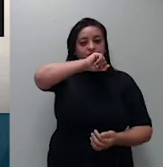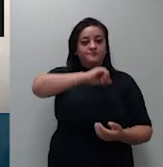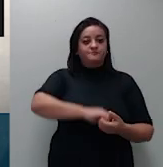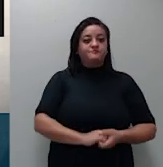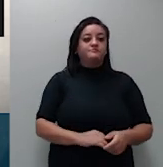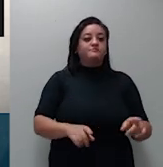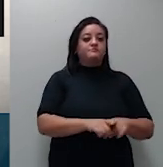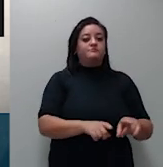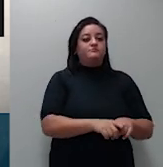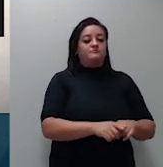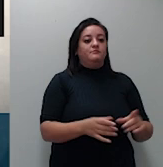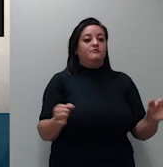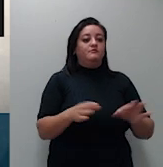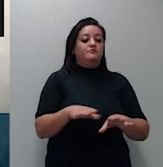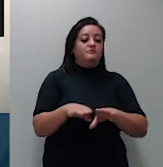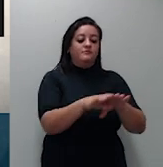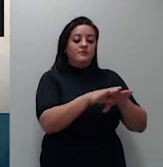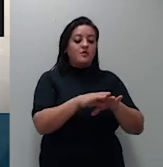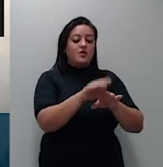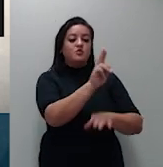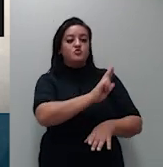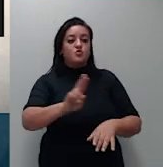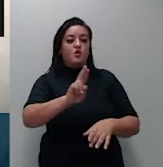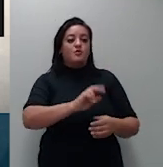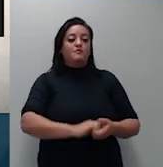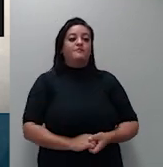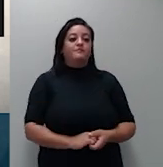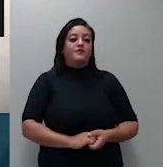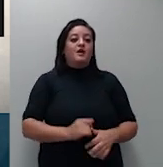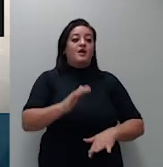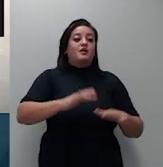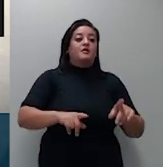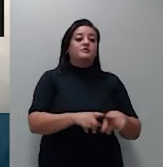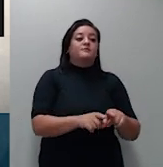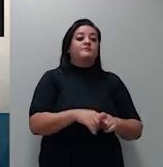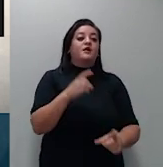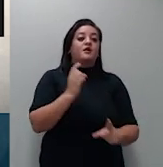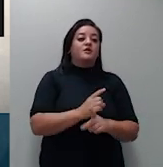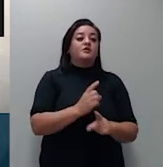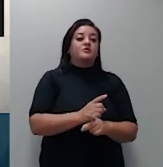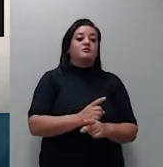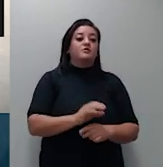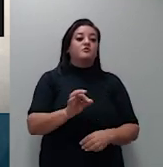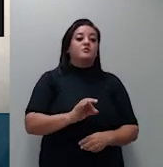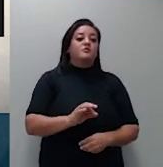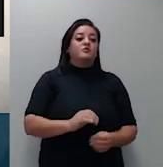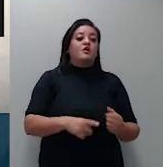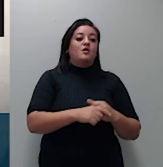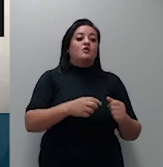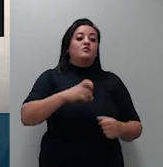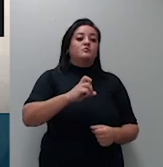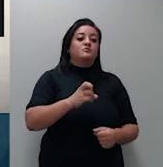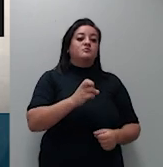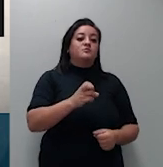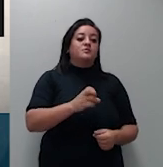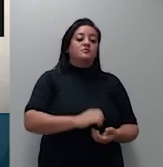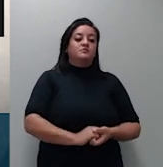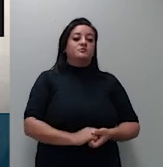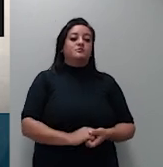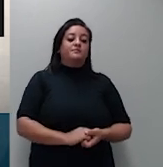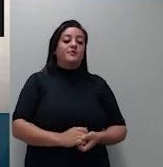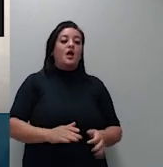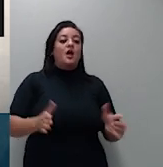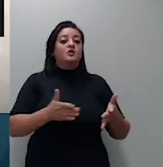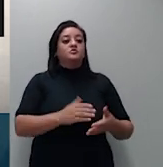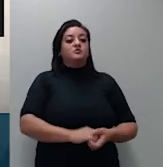acuidade sobrenome historias vem ao encontro do que preconiza o artigo 55 já no caso